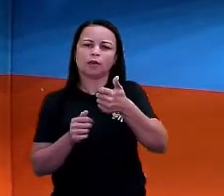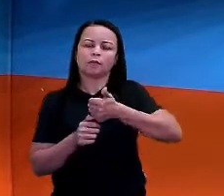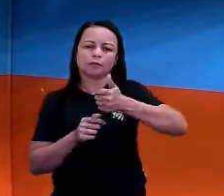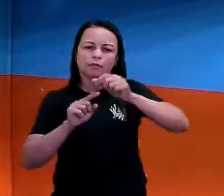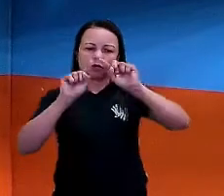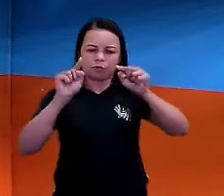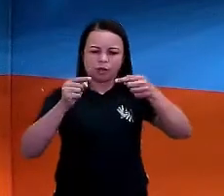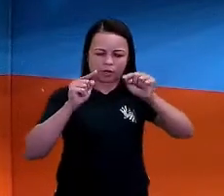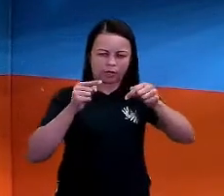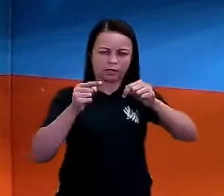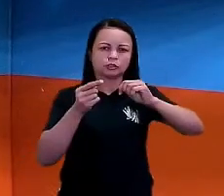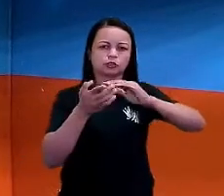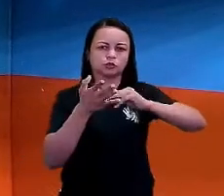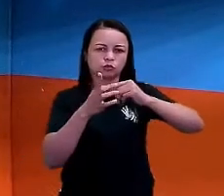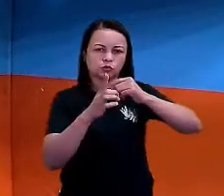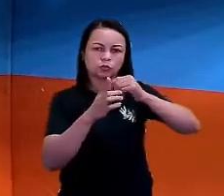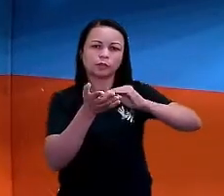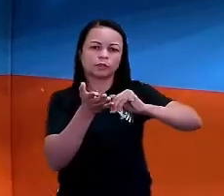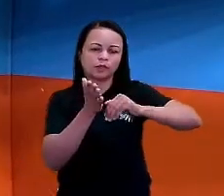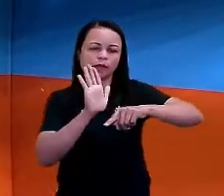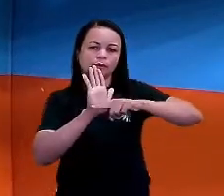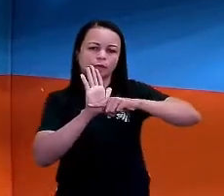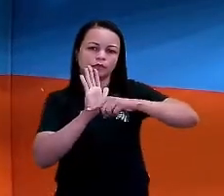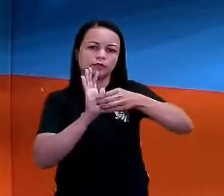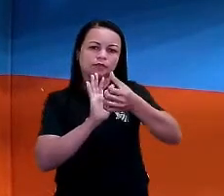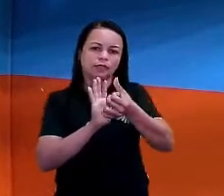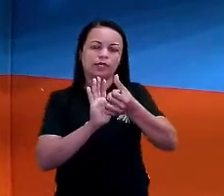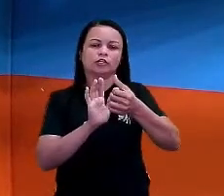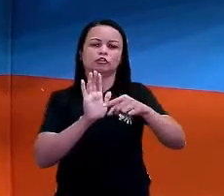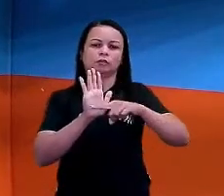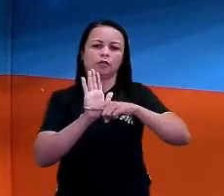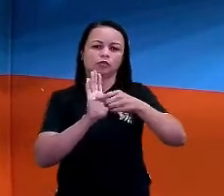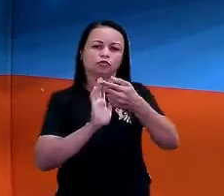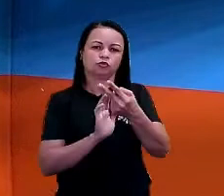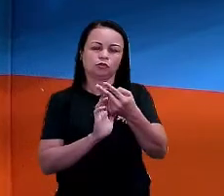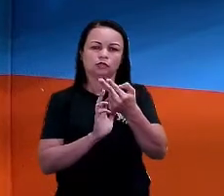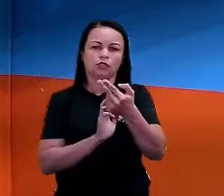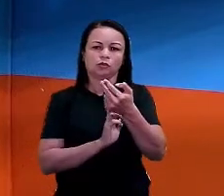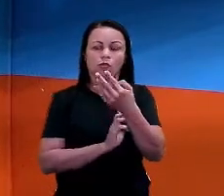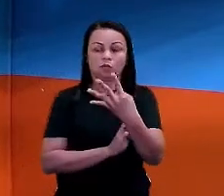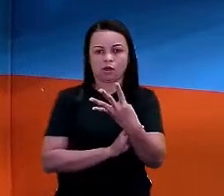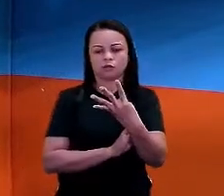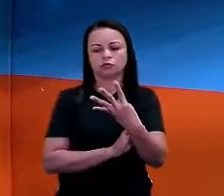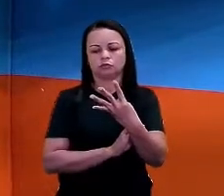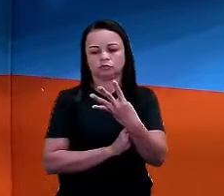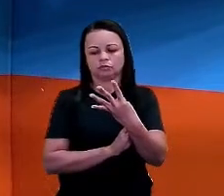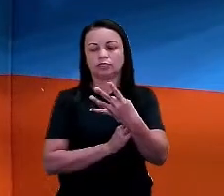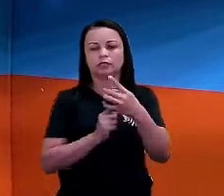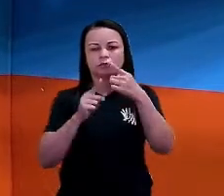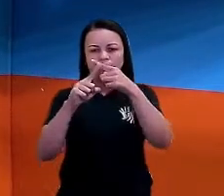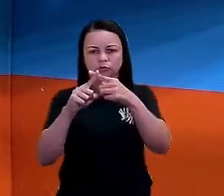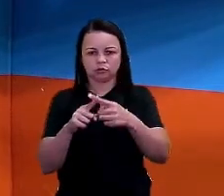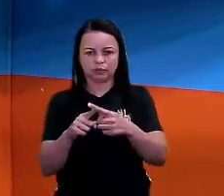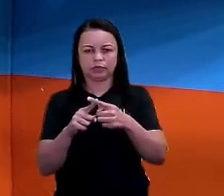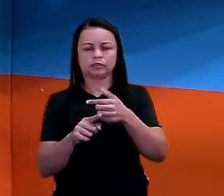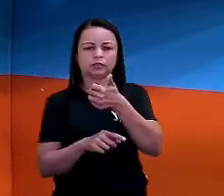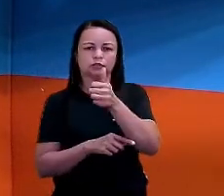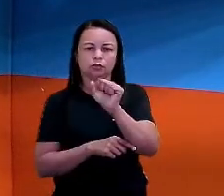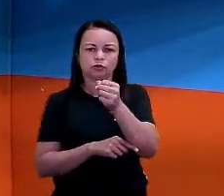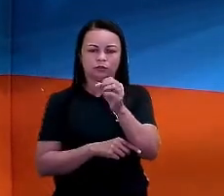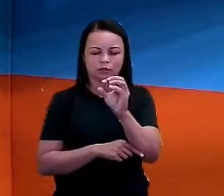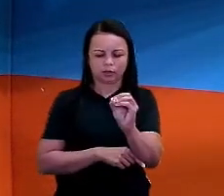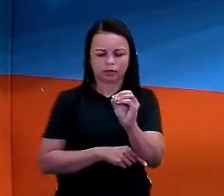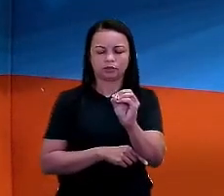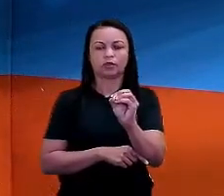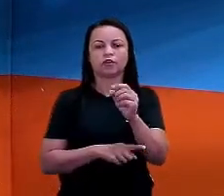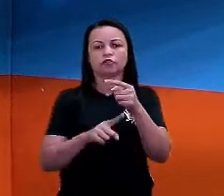né? Subtrair 6 menos 2, que vai dar 4, e fazer a multiplicação com 180 graus. Então, 180 graus vezes 4